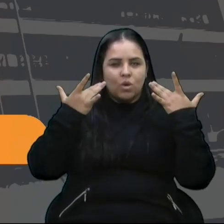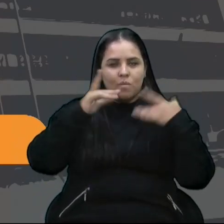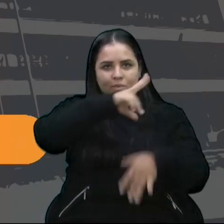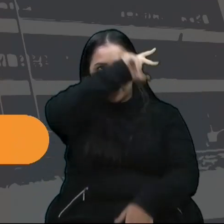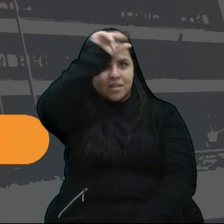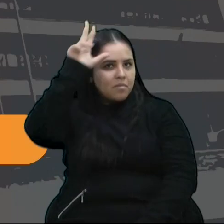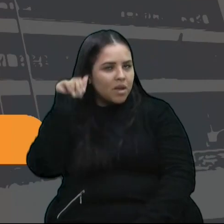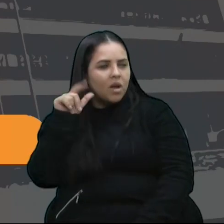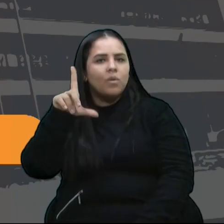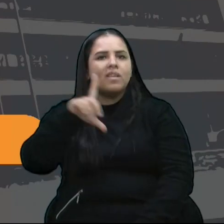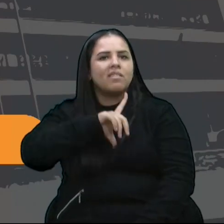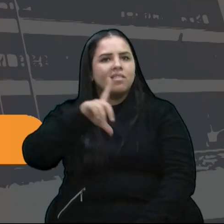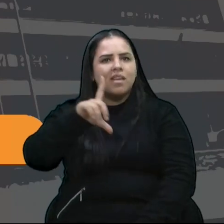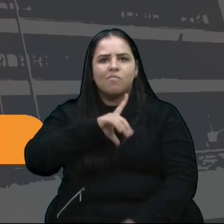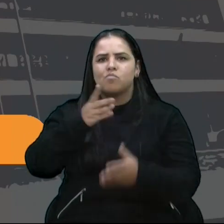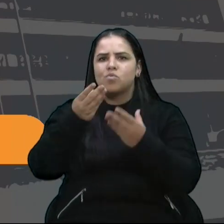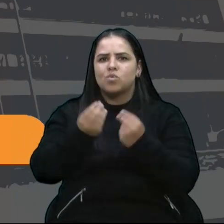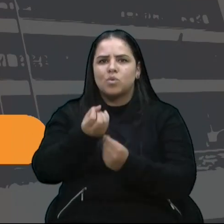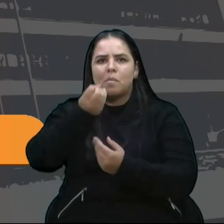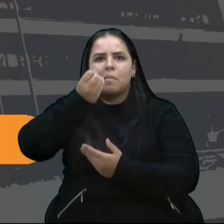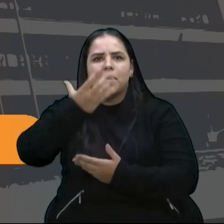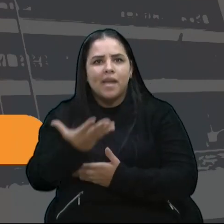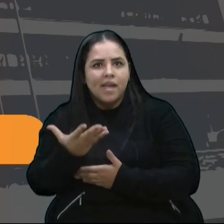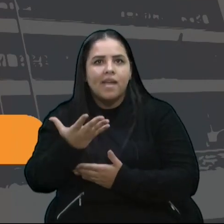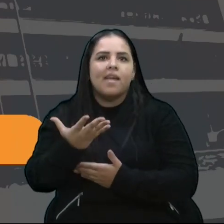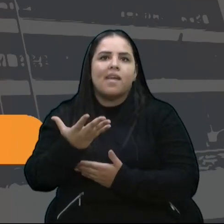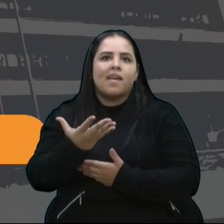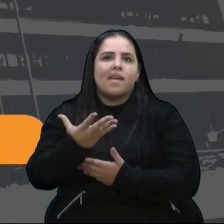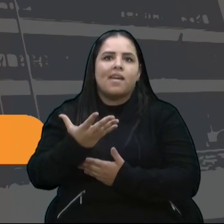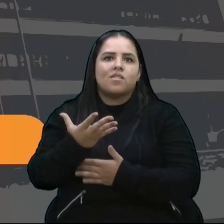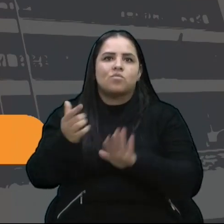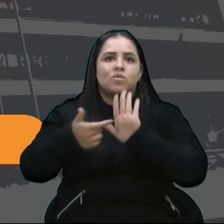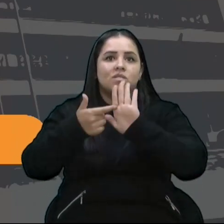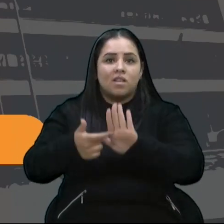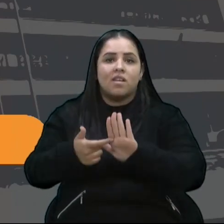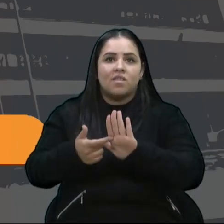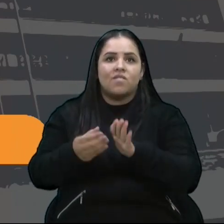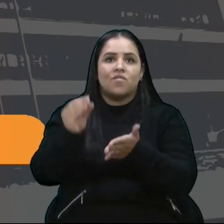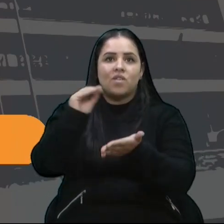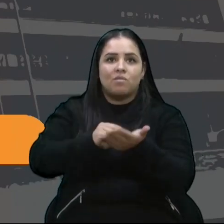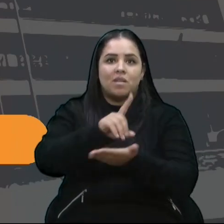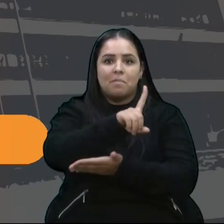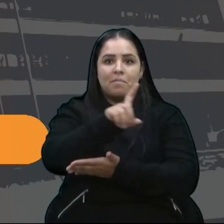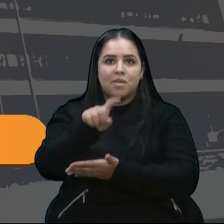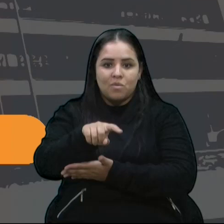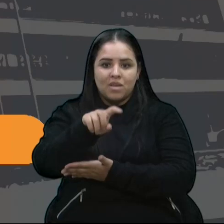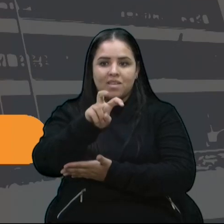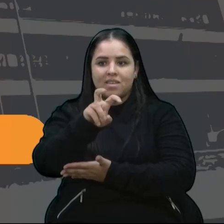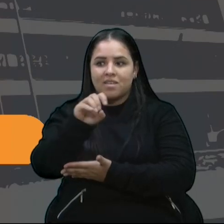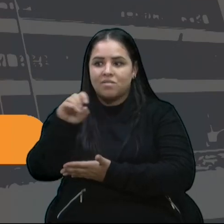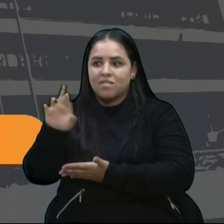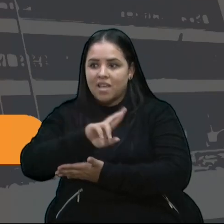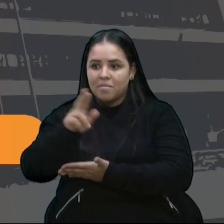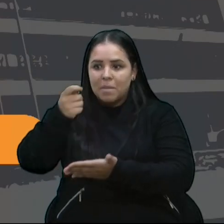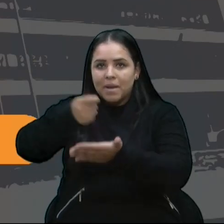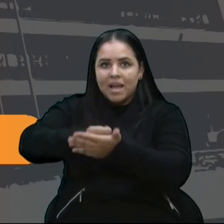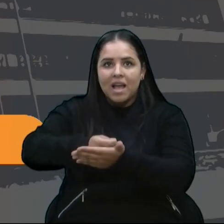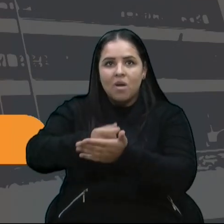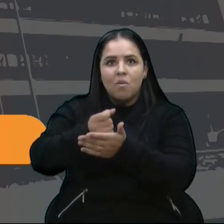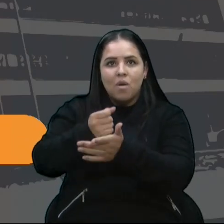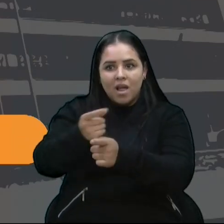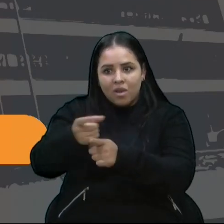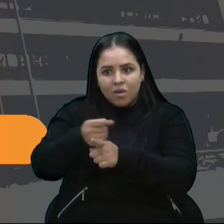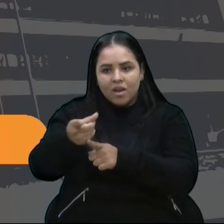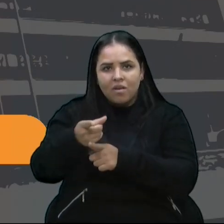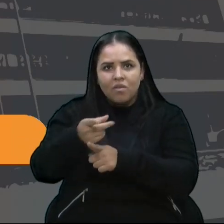reconhecido, e eles iam fechar as portas por falta de R$ 1.500 para pagar o aluguel. Então, assim, quando você fala,